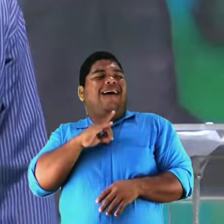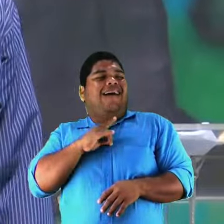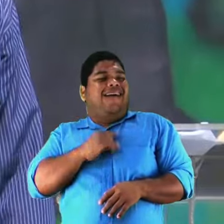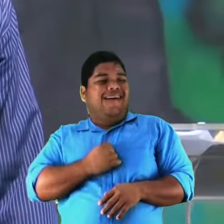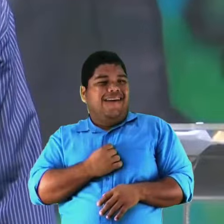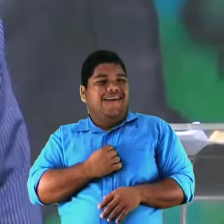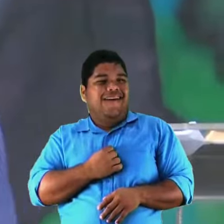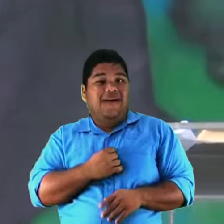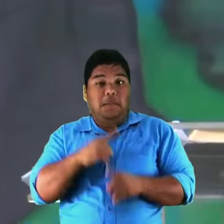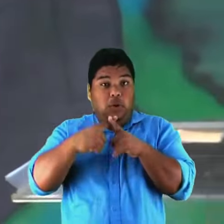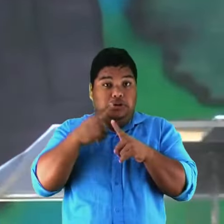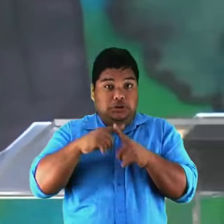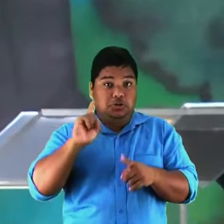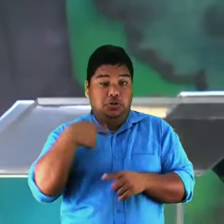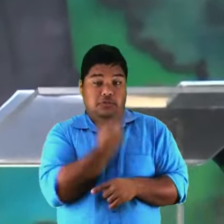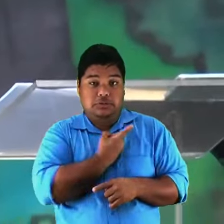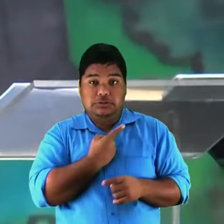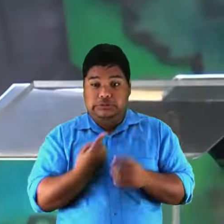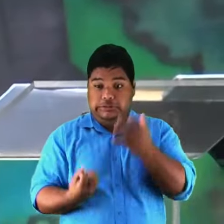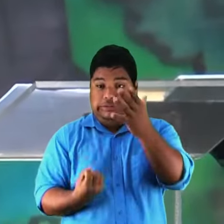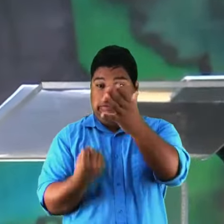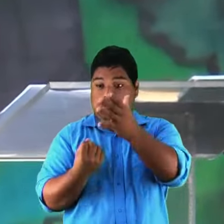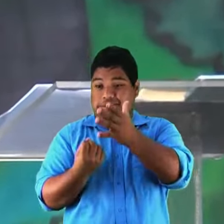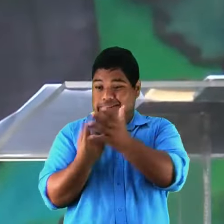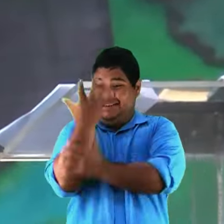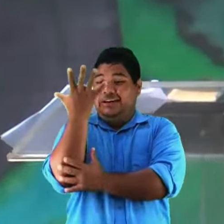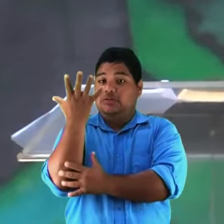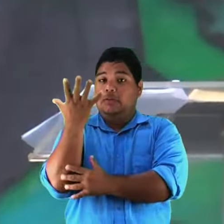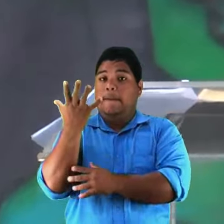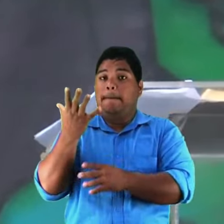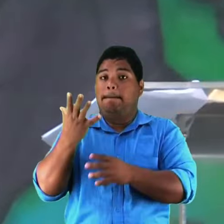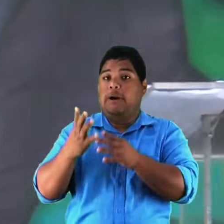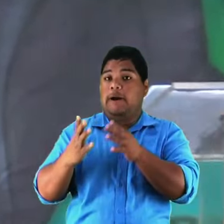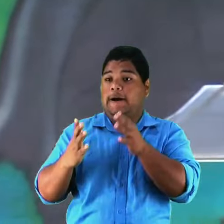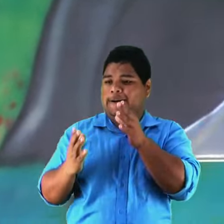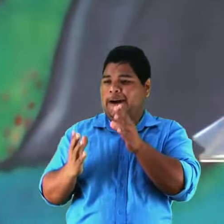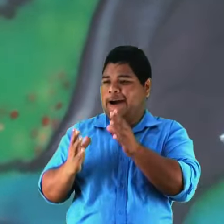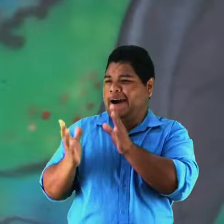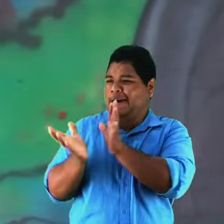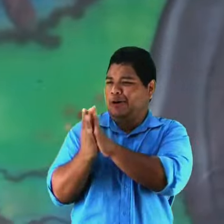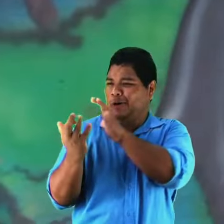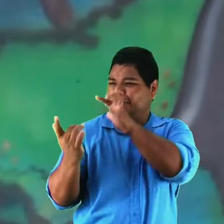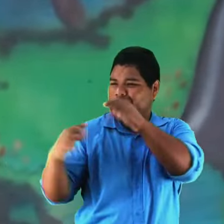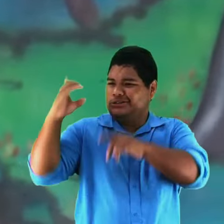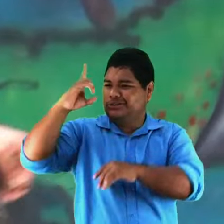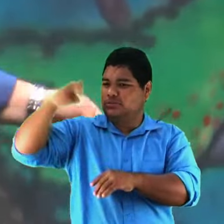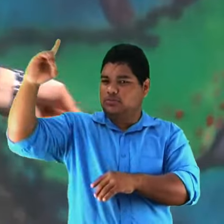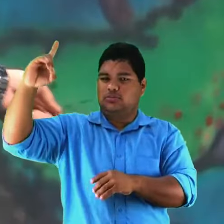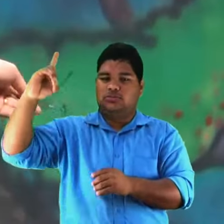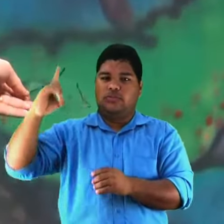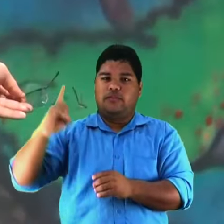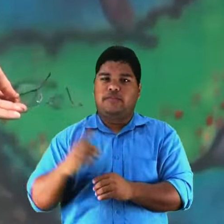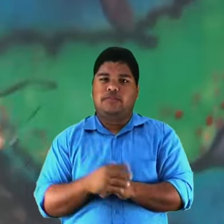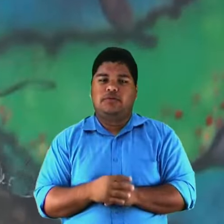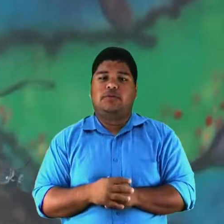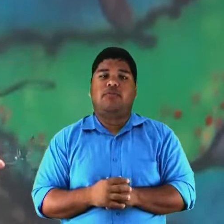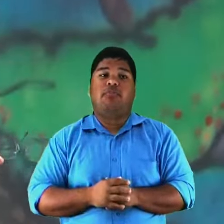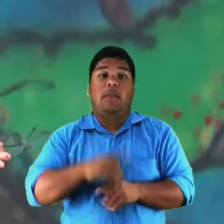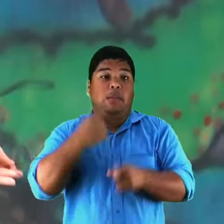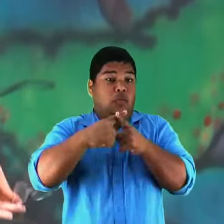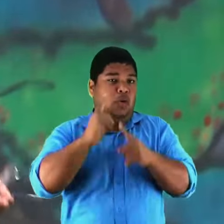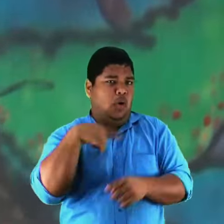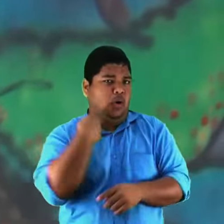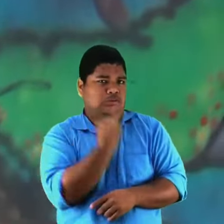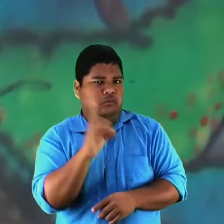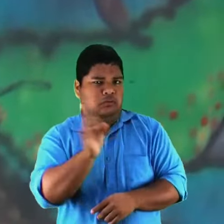para glorificar a Deus. Nós fomos criados à imagem e semelhança de Deus. Nós não estamos aqui, nós não